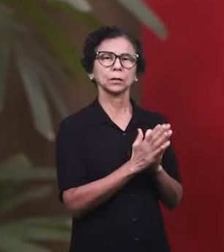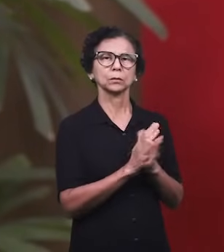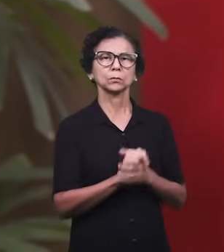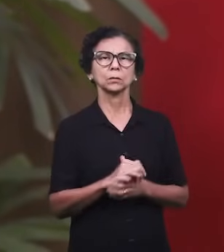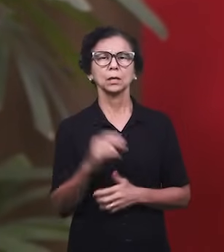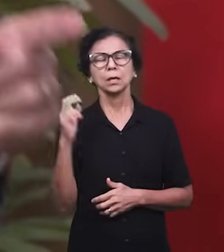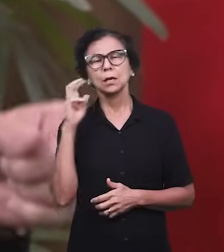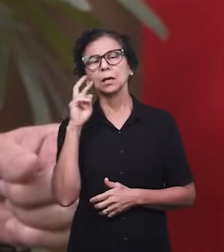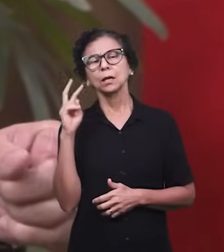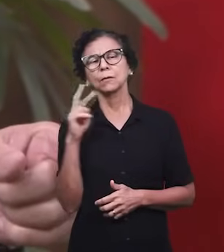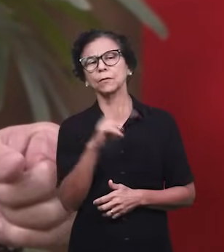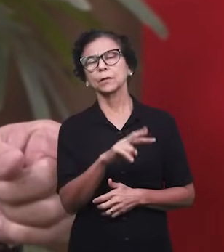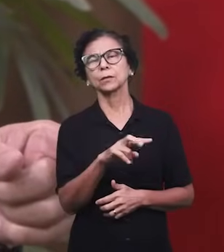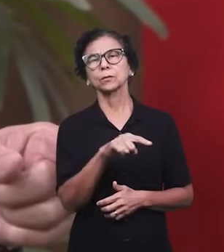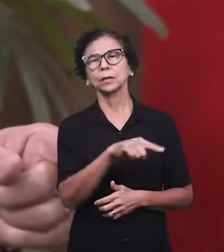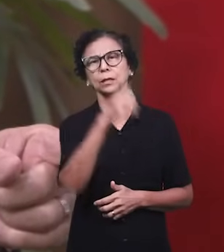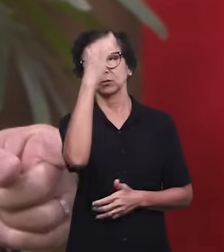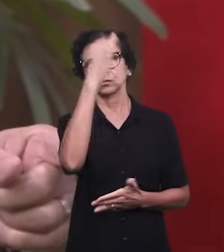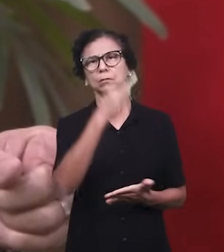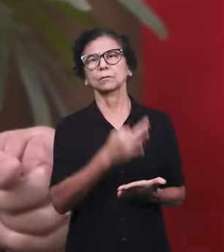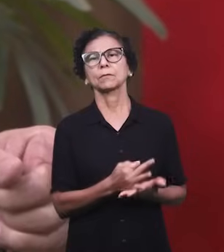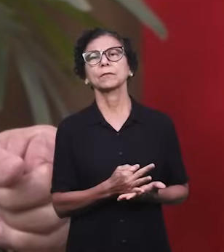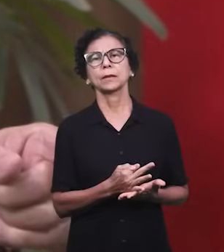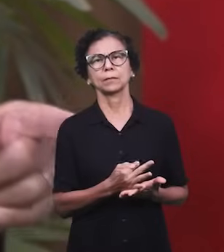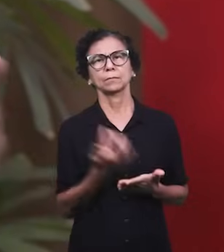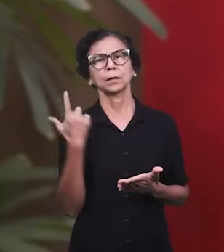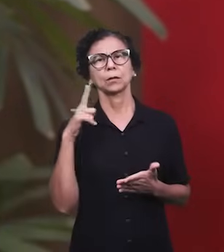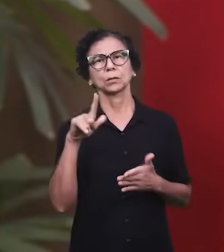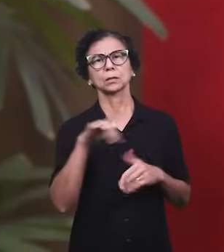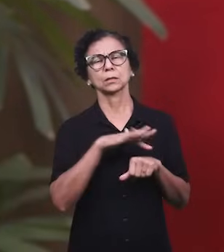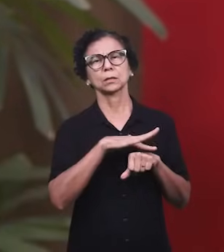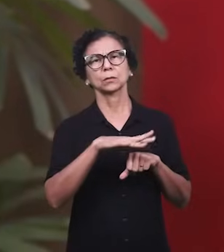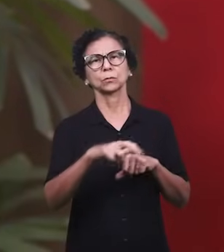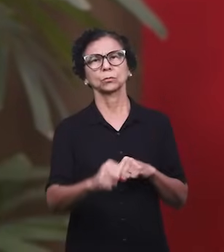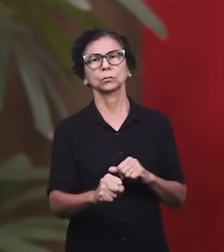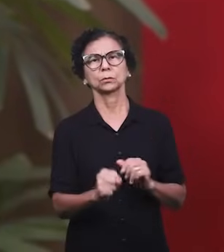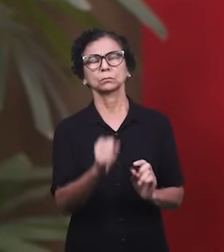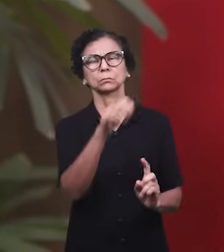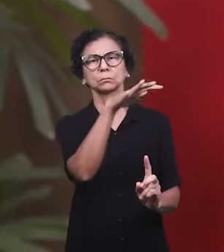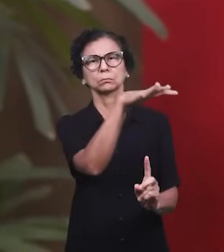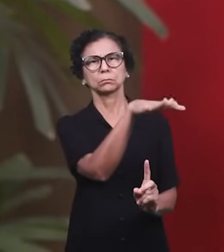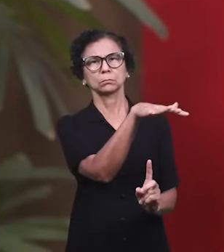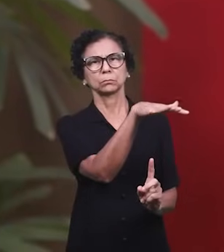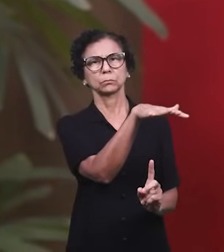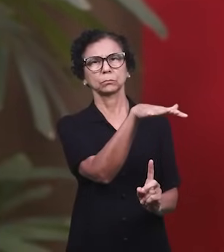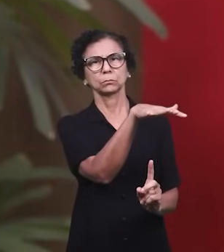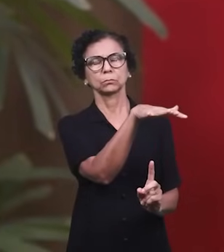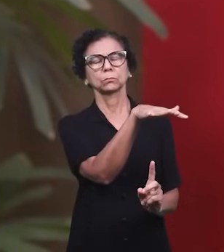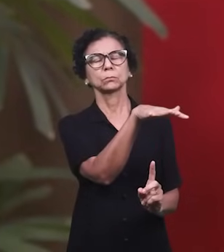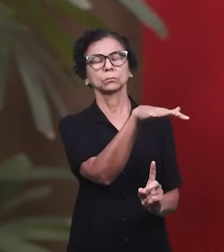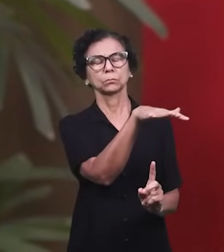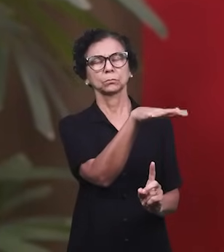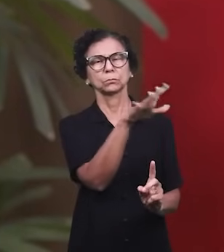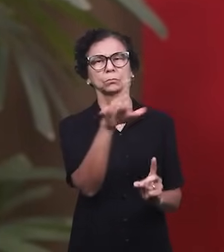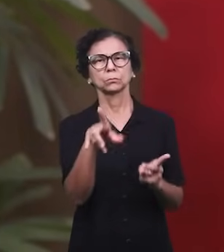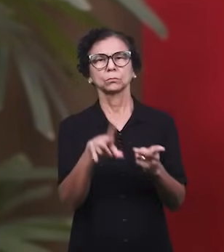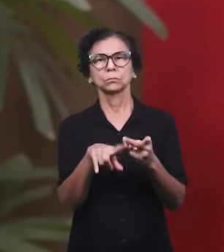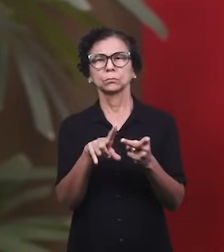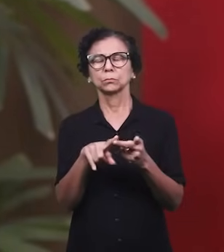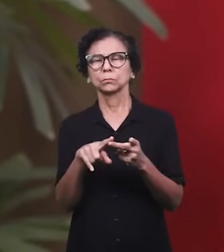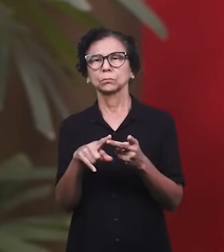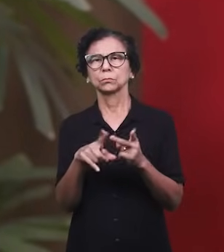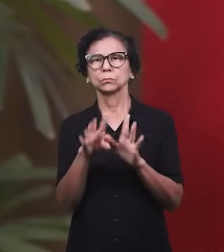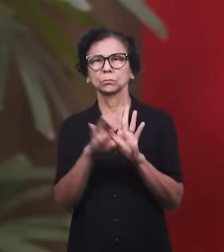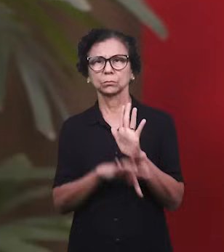vendo eles que ele tinha fé para ser curado, oraram, impuseram sobre eles as mãos. Outro